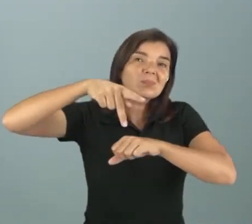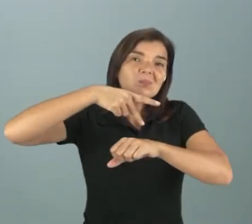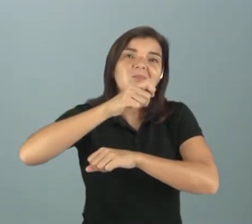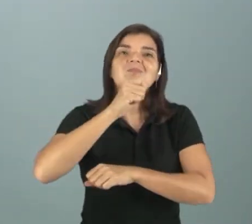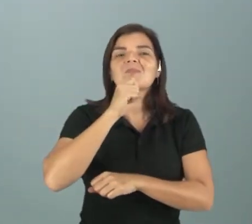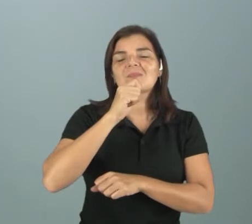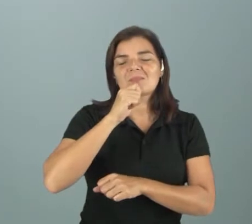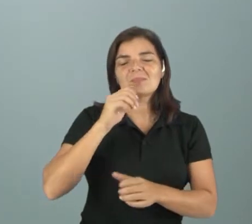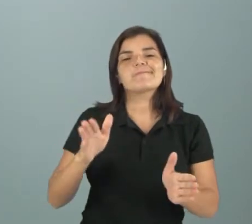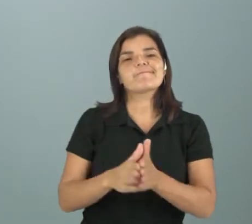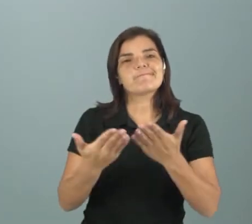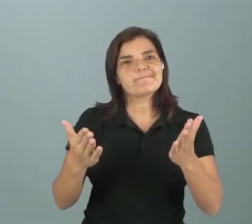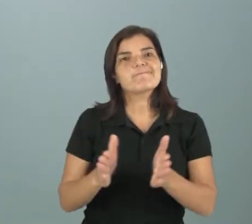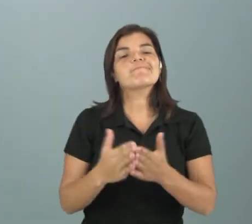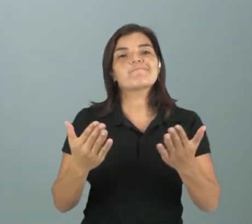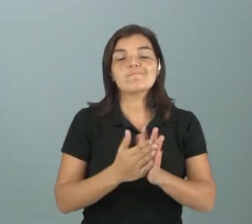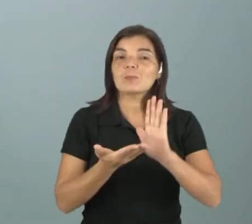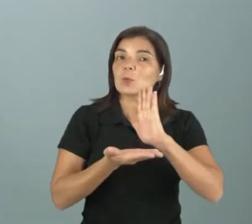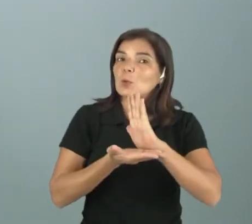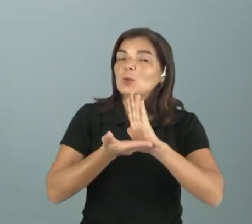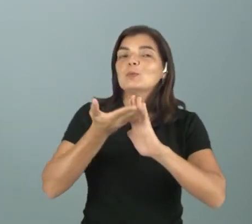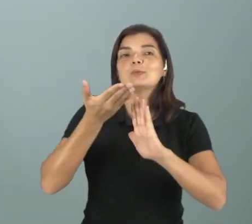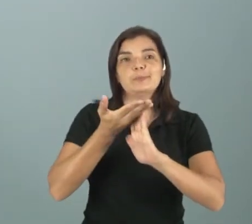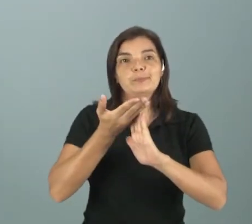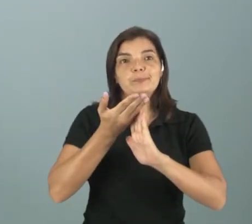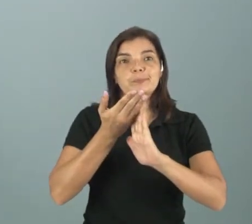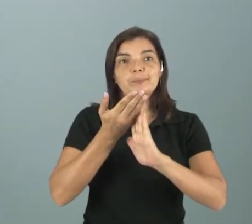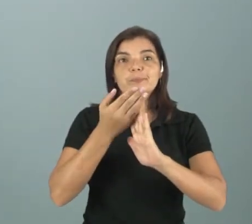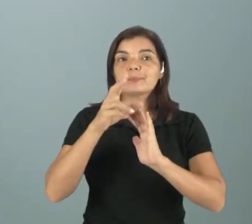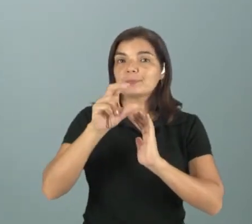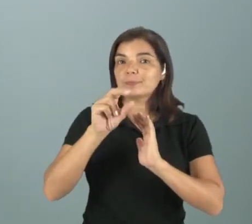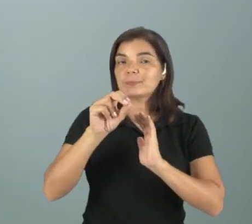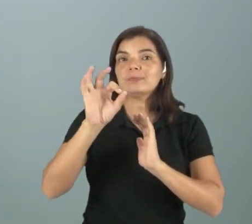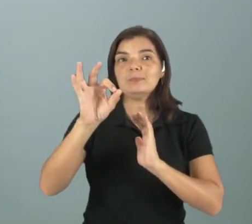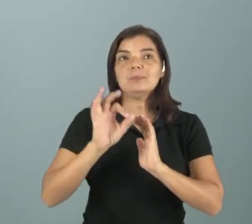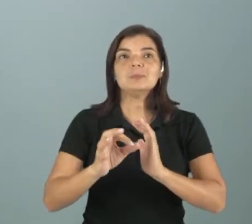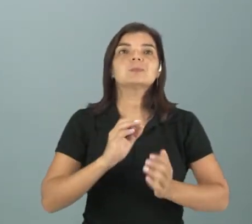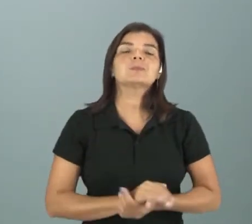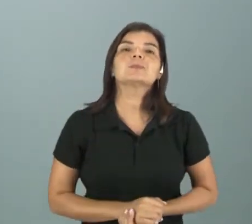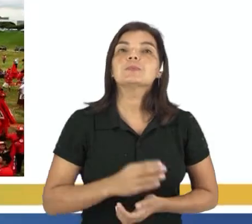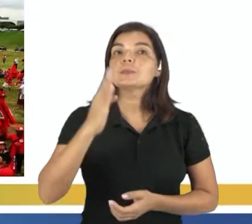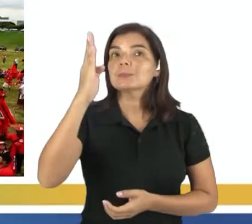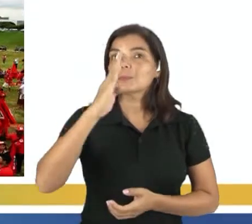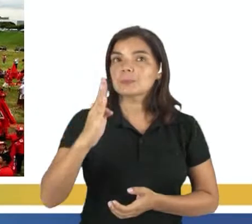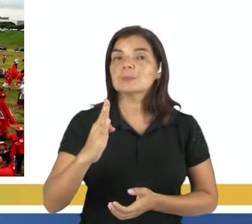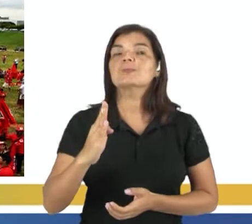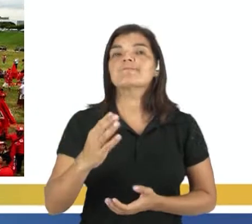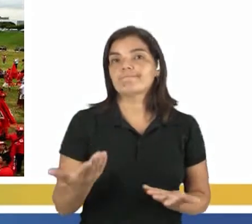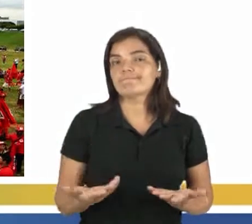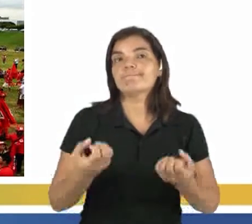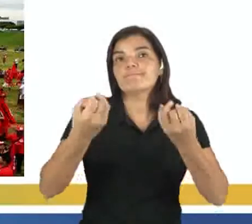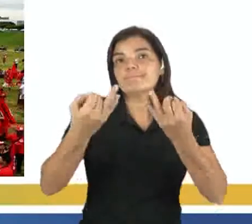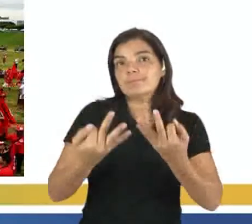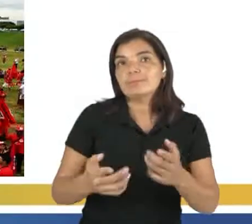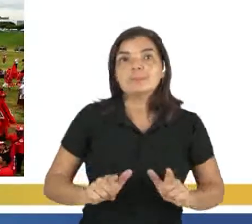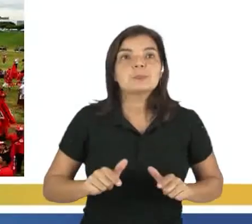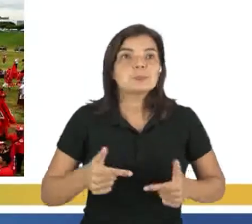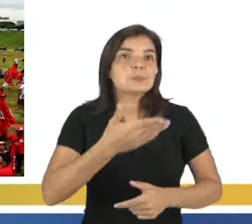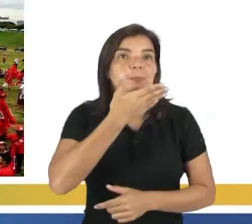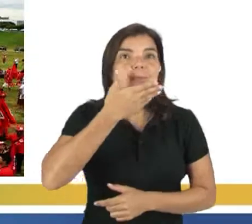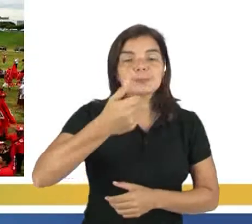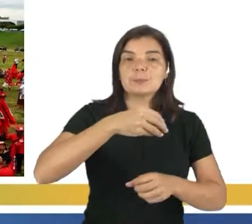eram considerados pobres. Um índice muito alto, acima de 50%, né? O Brasil destaca-se no que diz